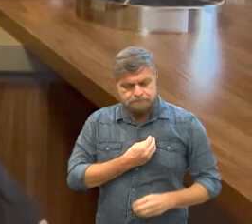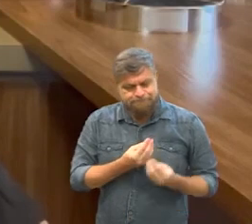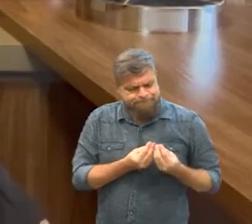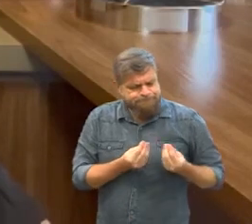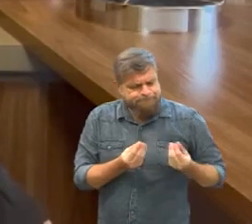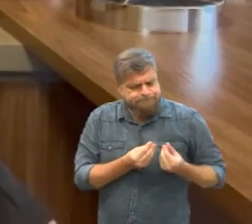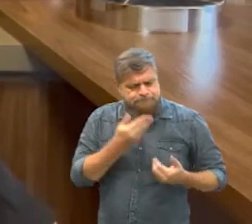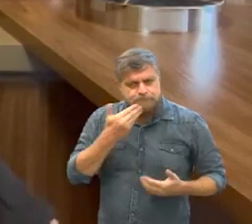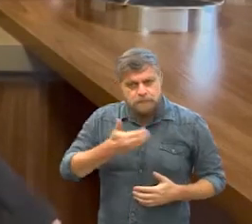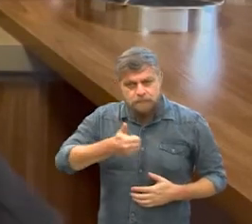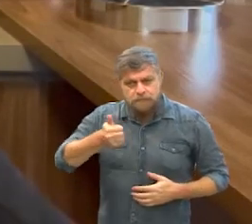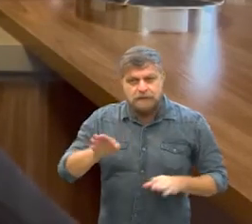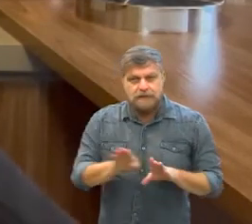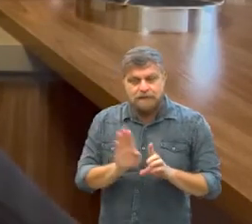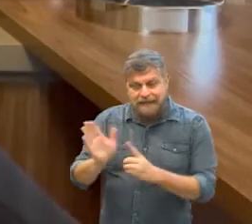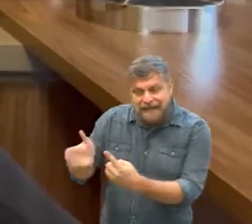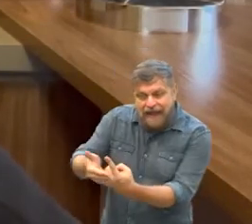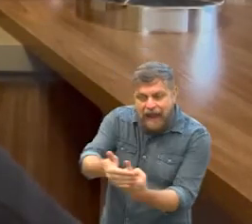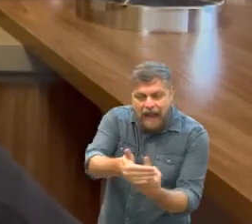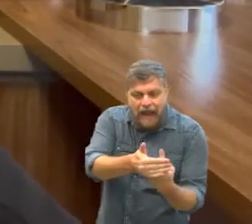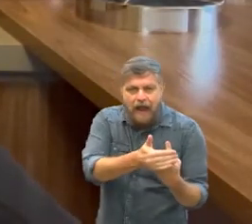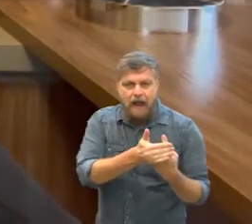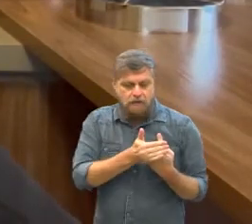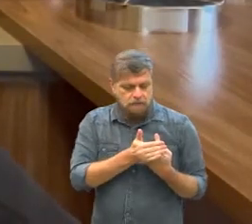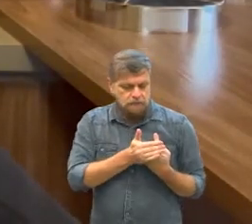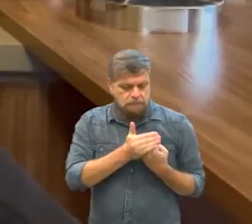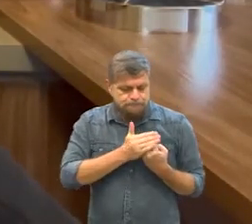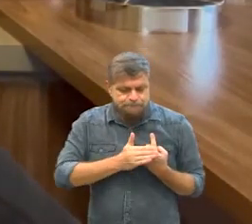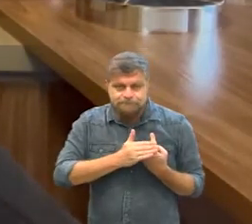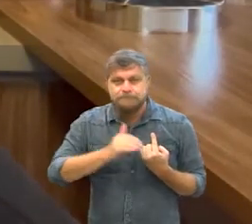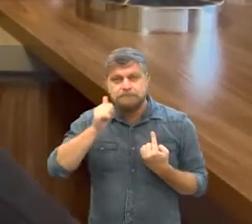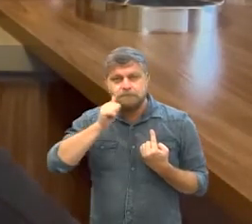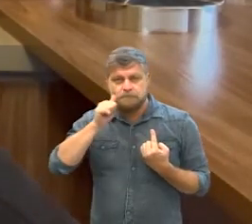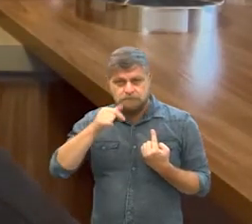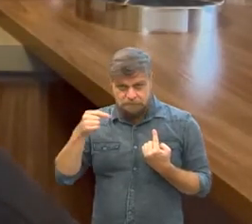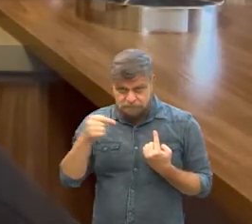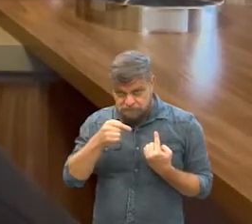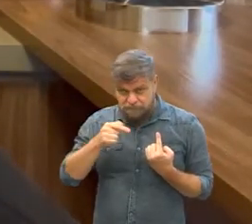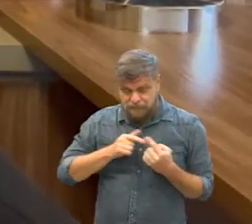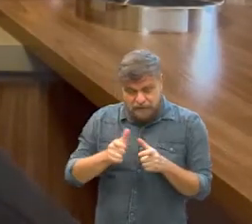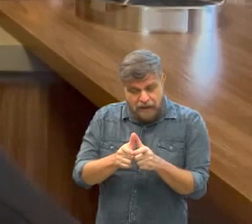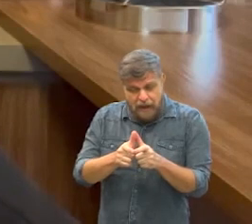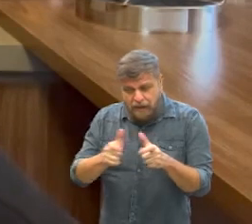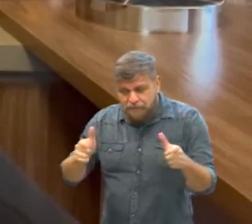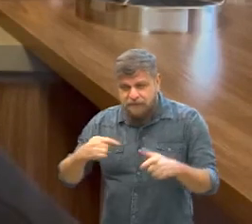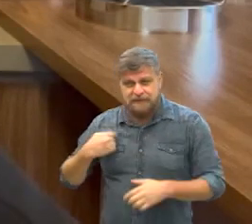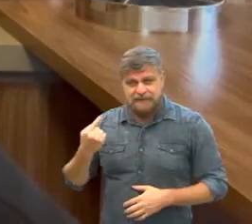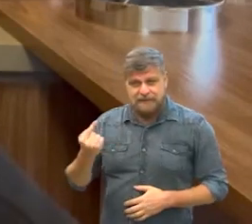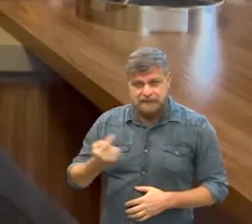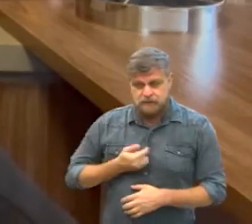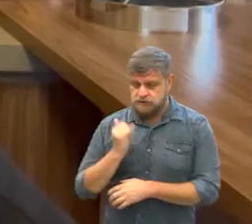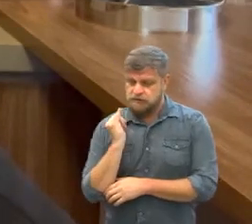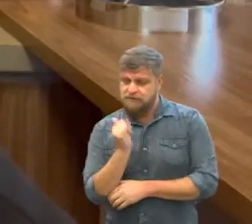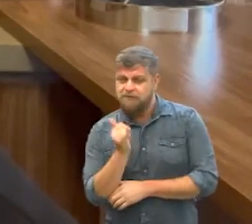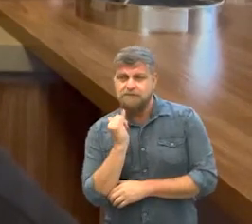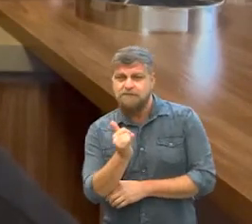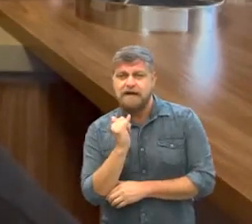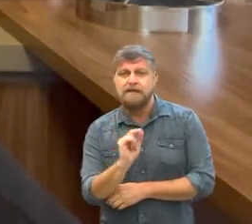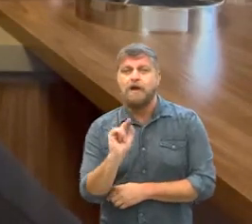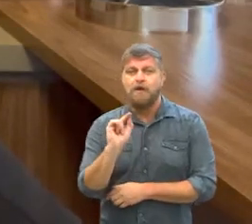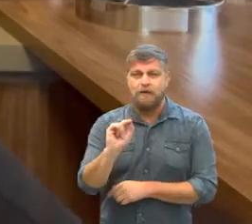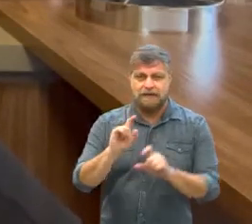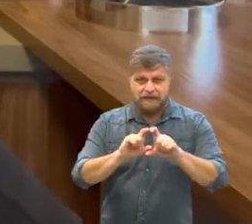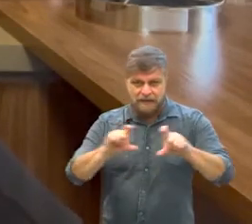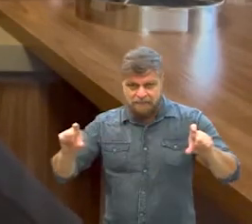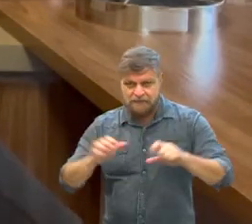é muito importante. E também a parte de acolher essa mulher. Acolher porque a maioria das mulheres, a gente tem um dito popular,